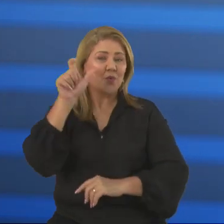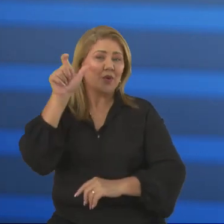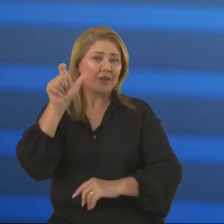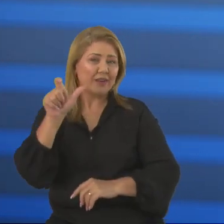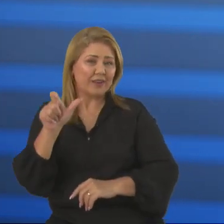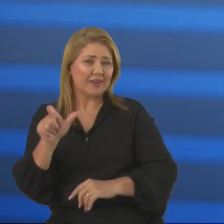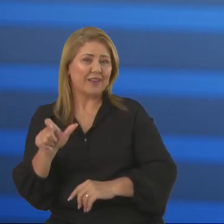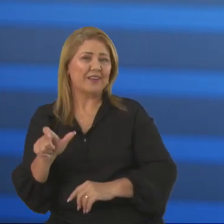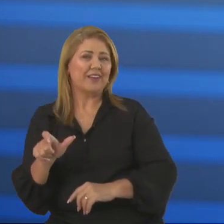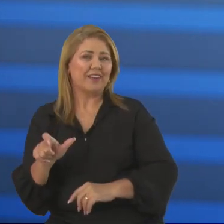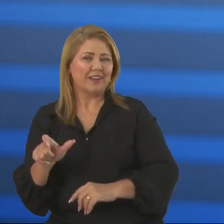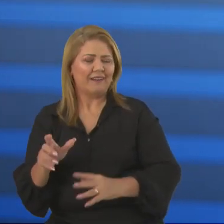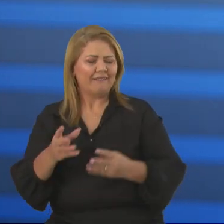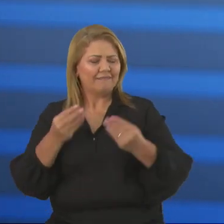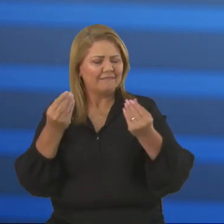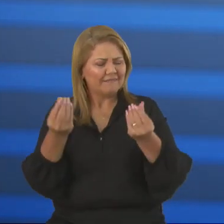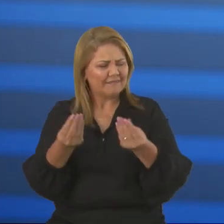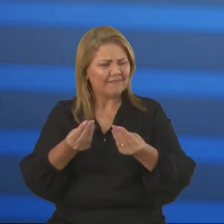desatinou,